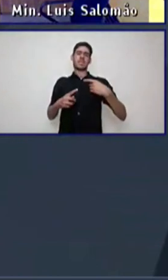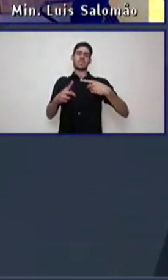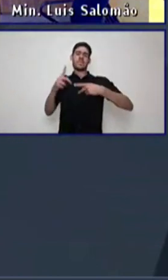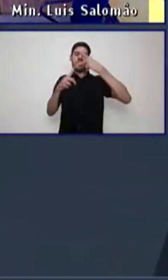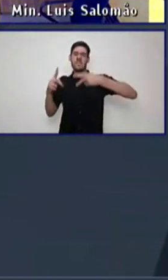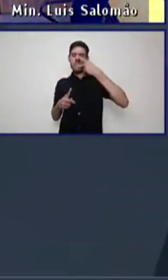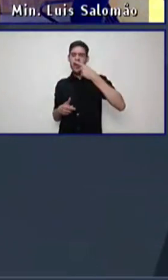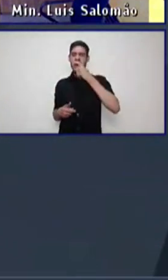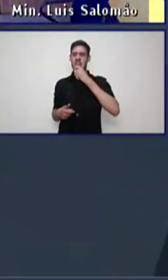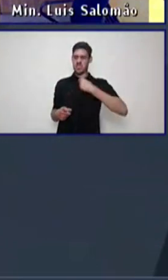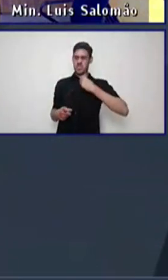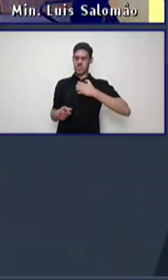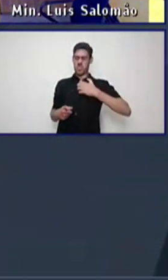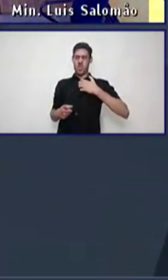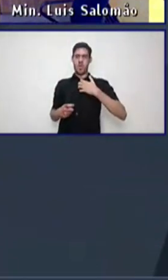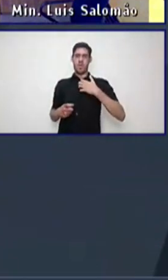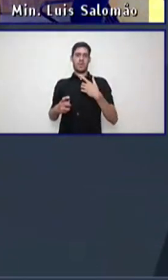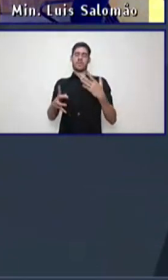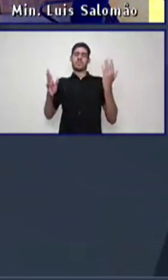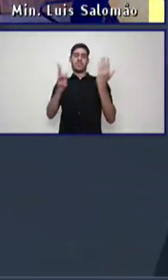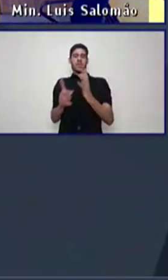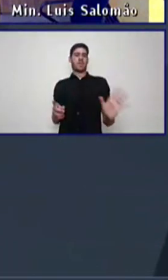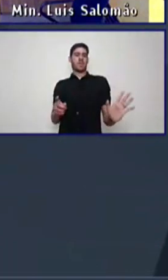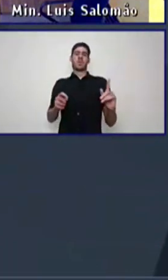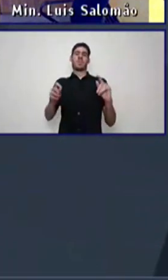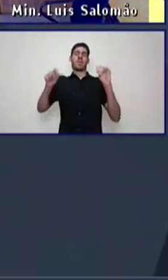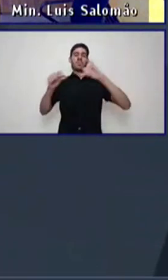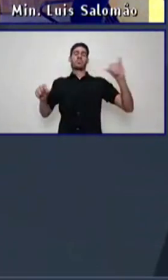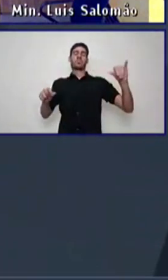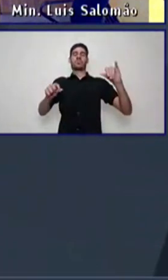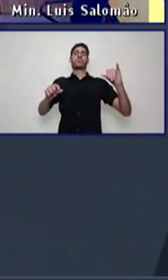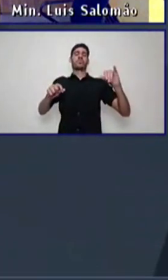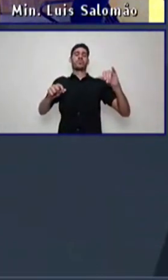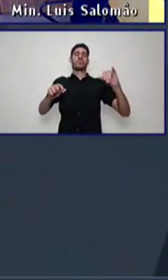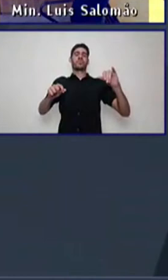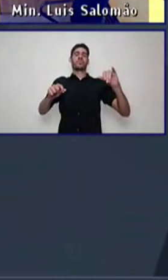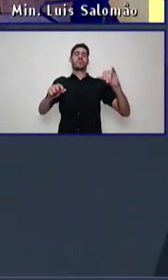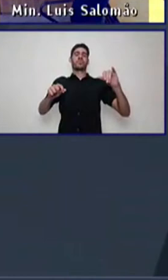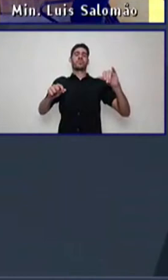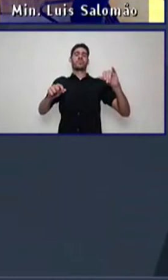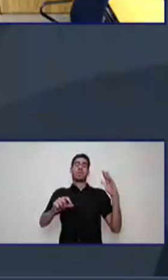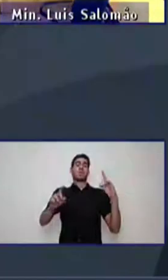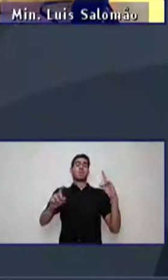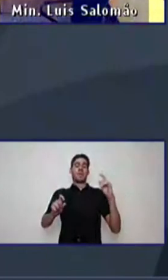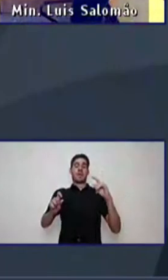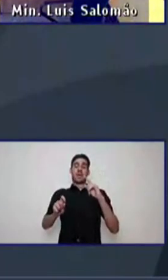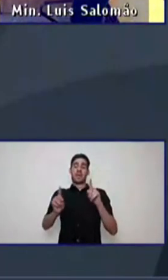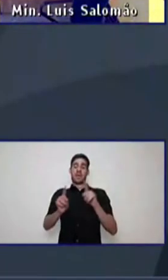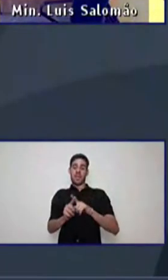ódio fulmina a validade dos atos de campanha eleitoral, como inclusive afirma